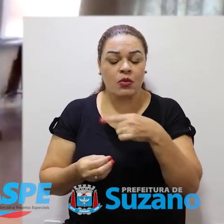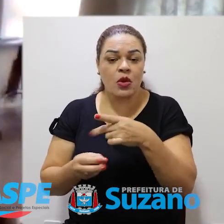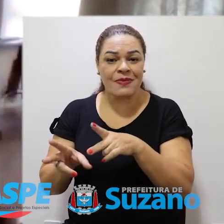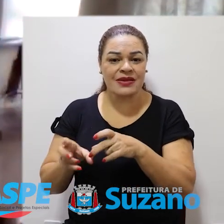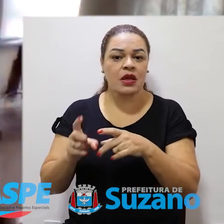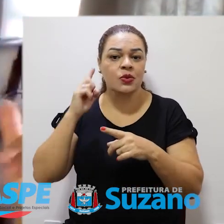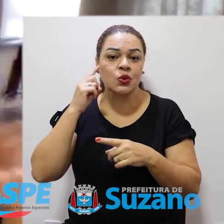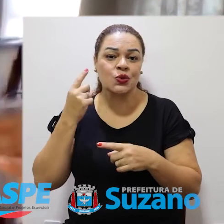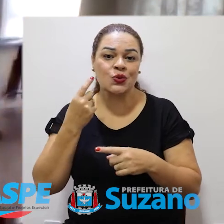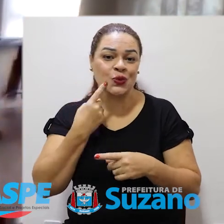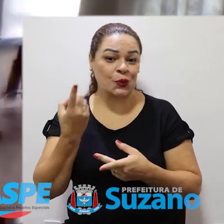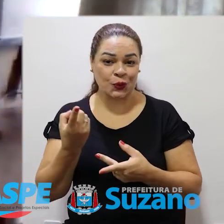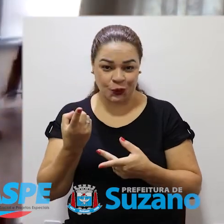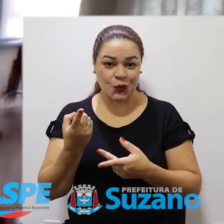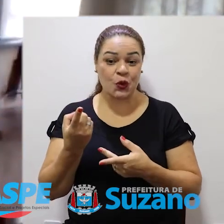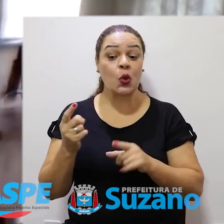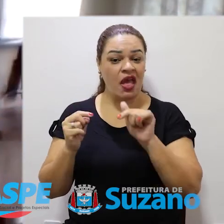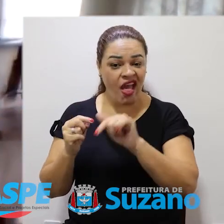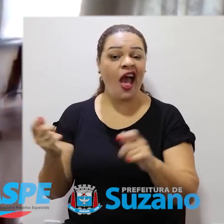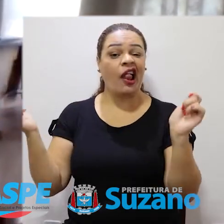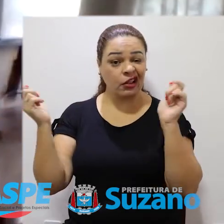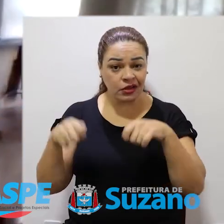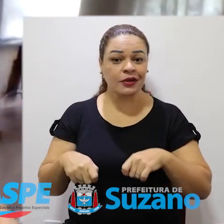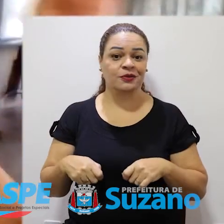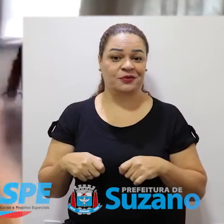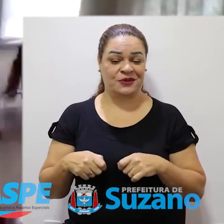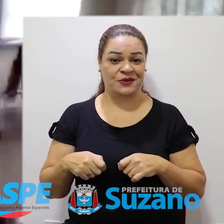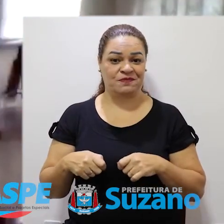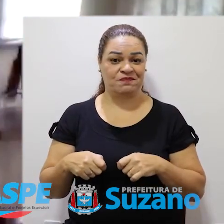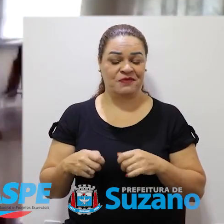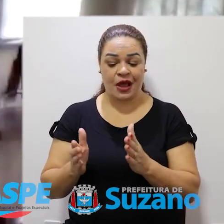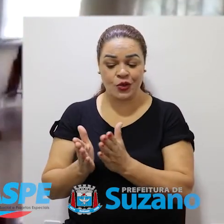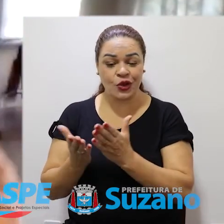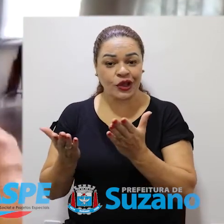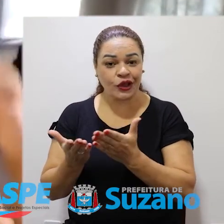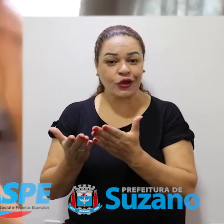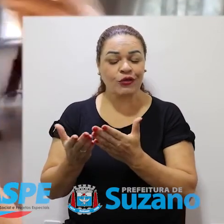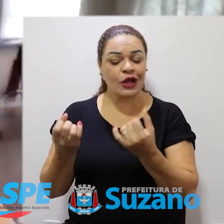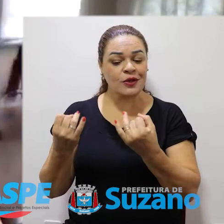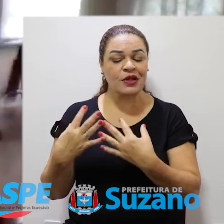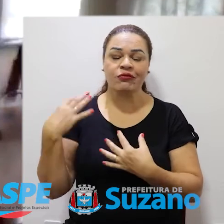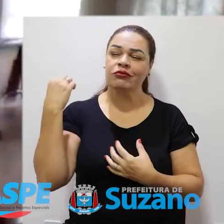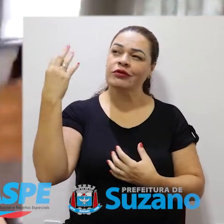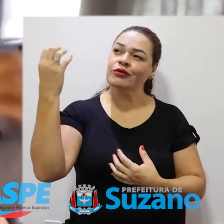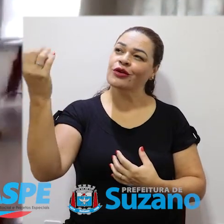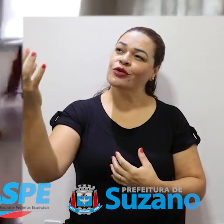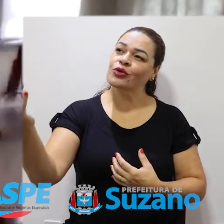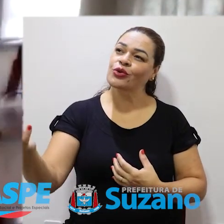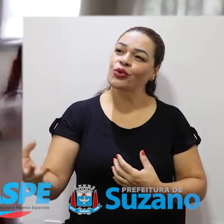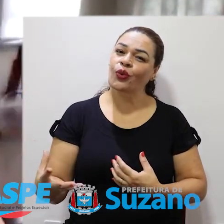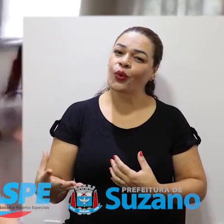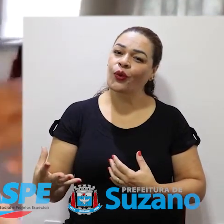que ser surda não é algo que a incapacita, no livro, quando ela faz uma viagem, né, ela vai viajar, e